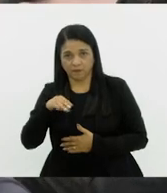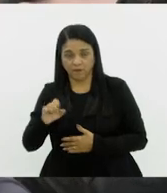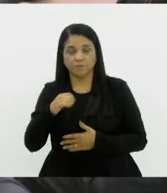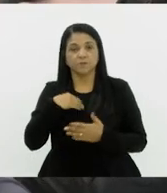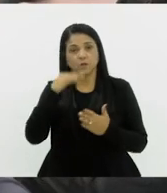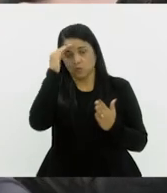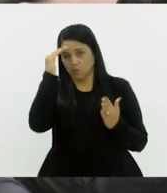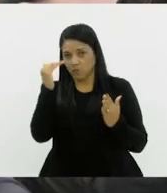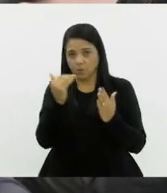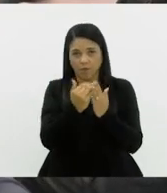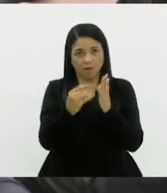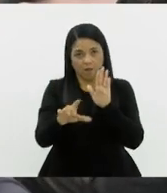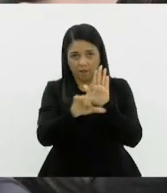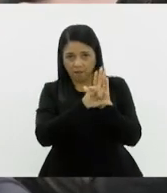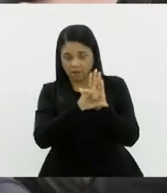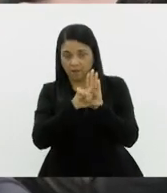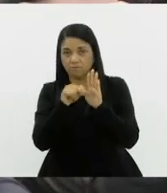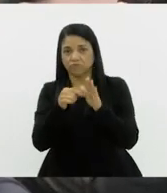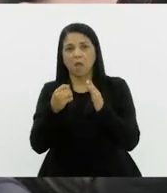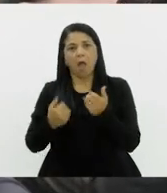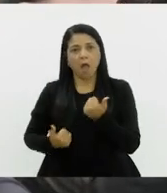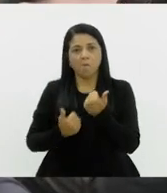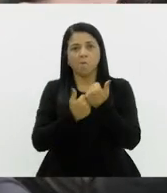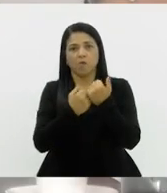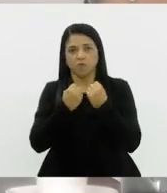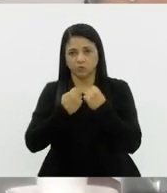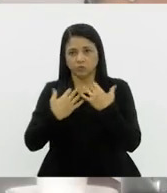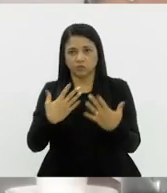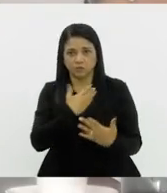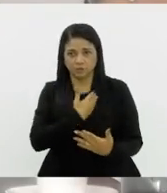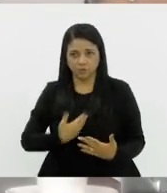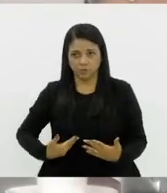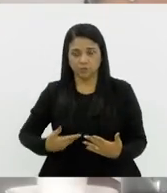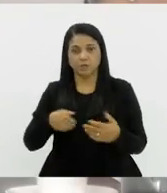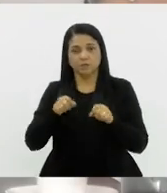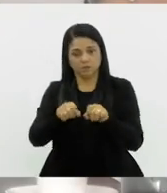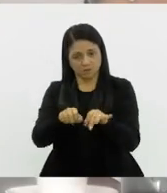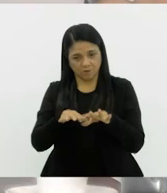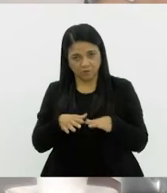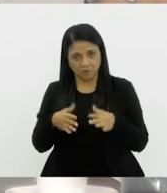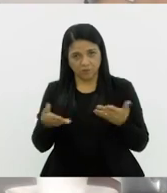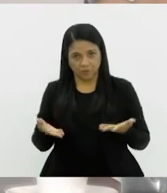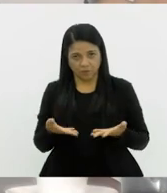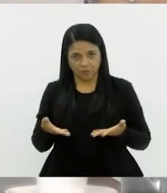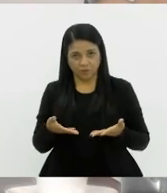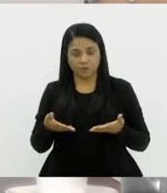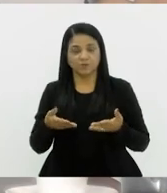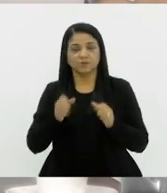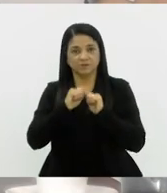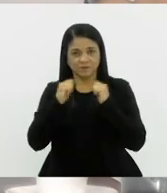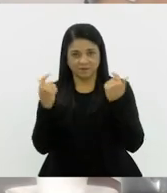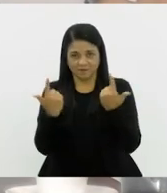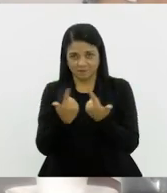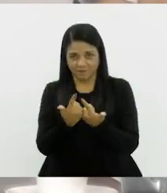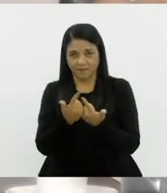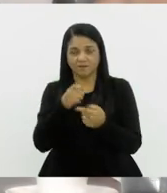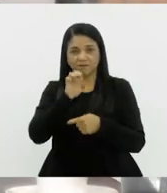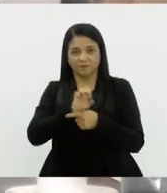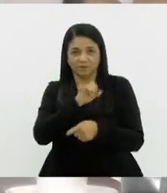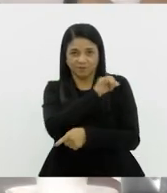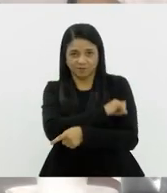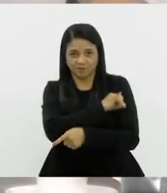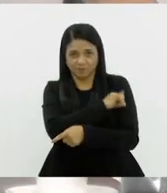leis, no sentido de apoiar essa audiência pública realizada nesse auditório bonito da Assembleia Legislativa do Estado do Rio de